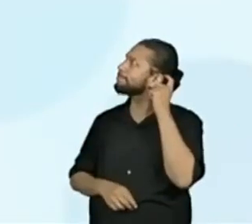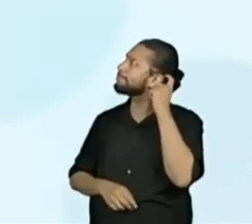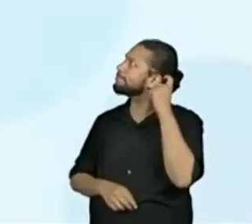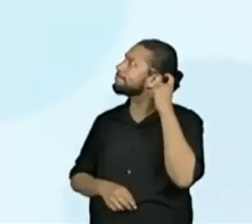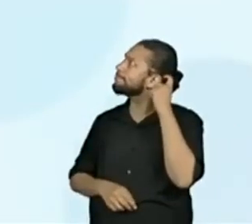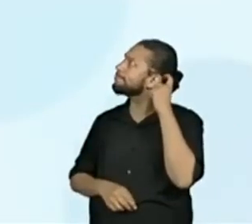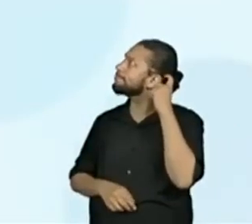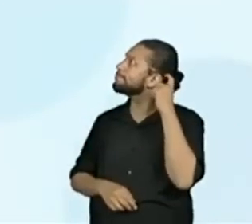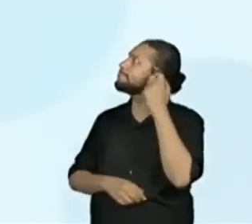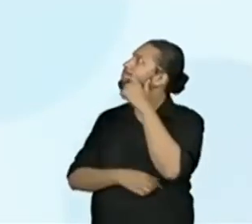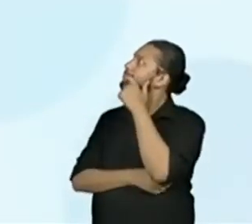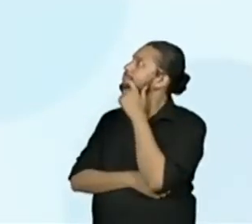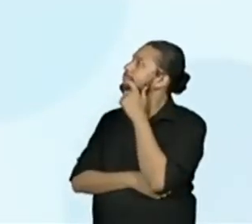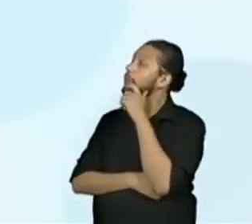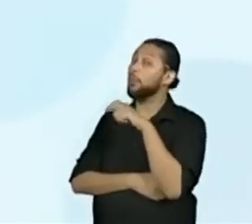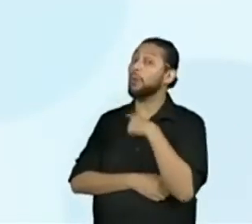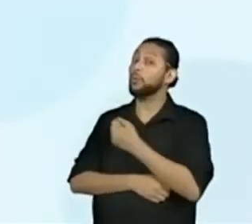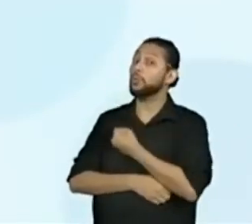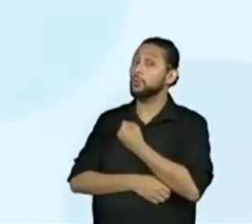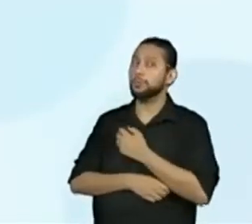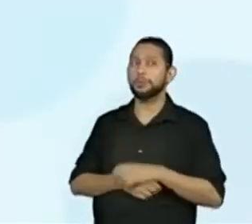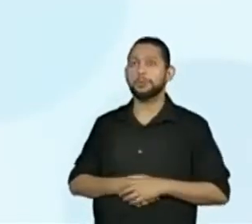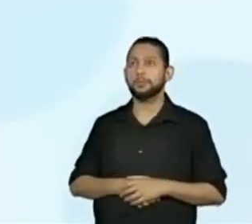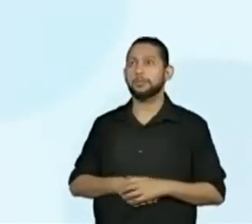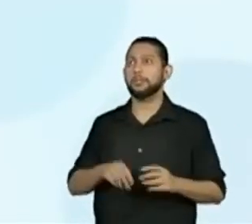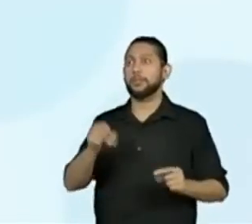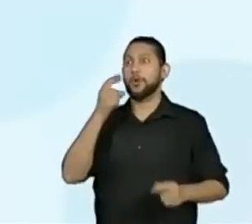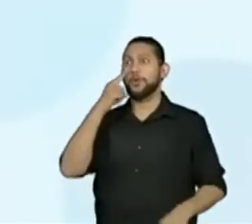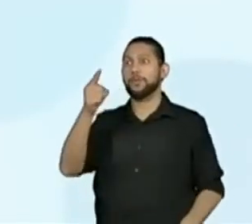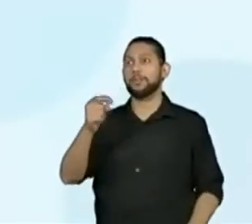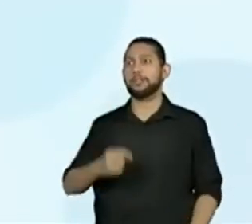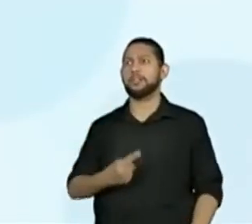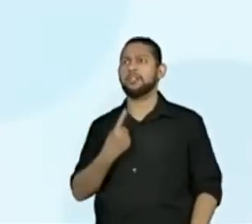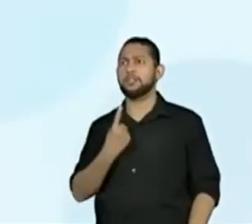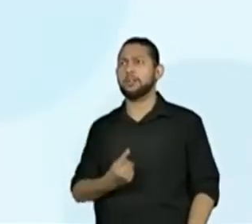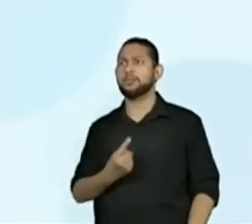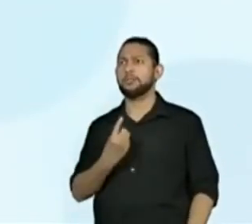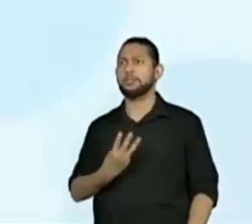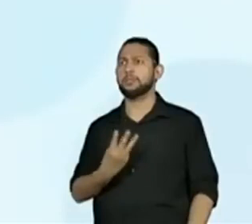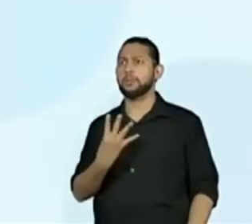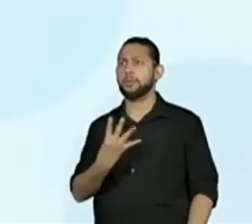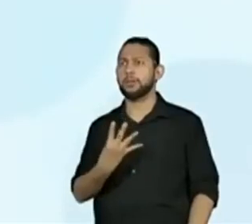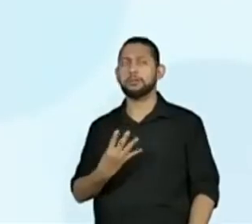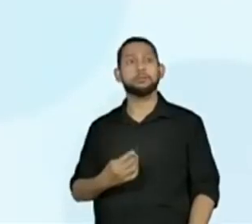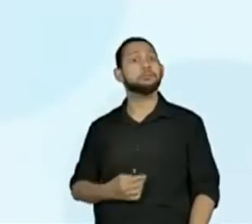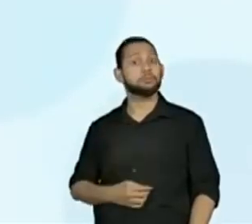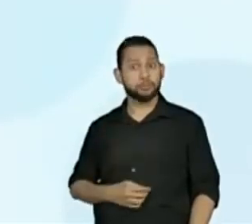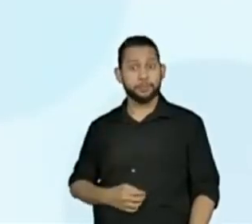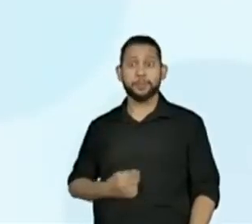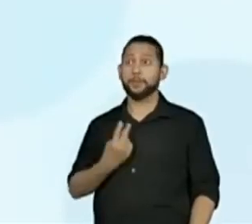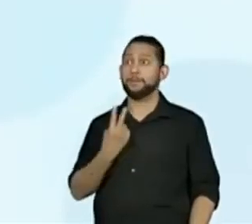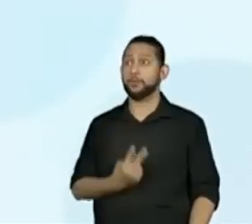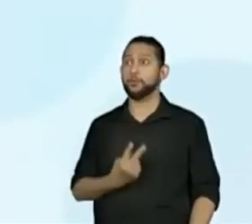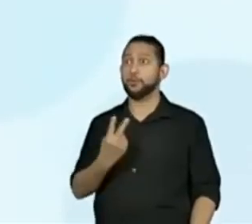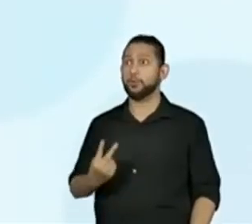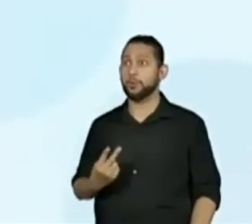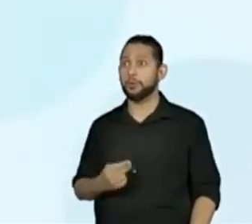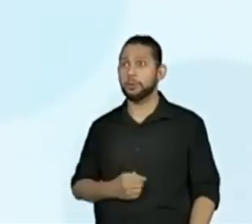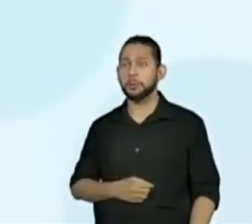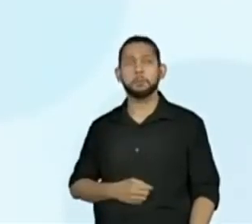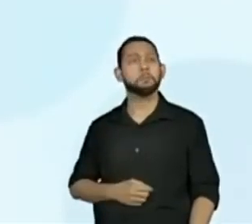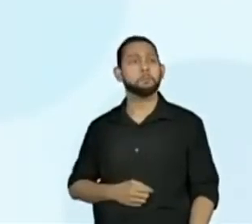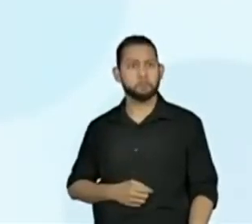ó. Escolher 6 números. Fala pra mim, professora. 134. 134. 22.